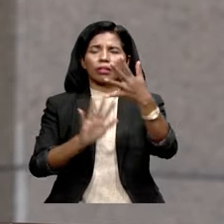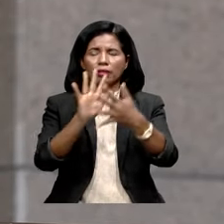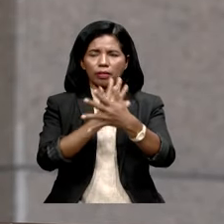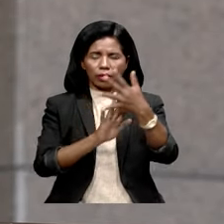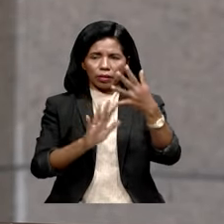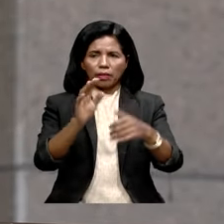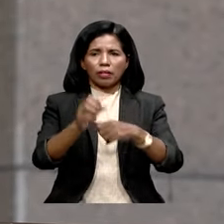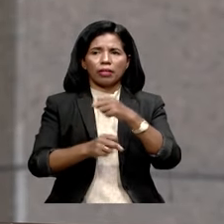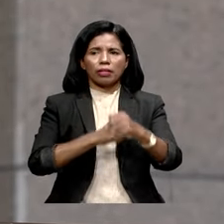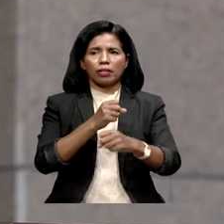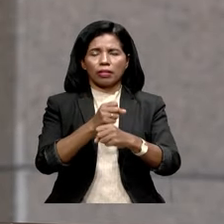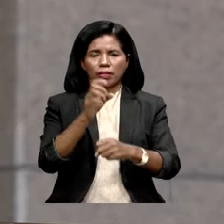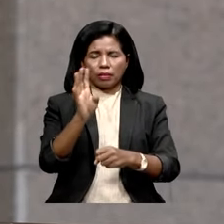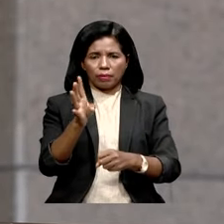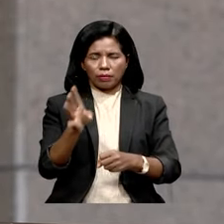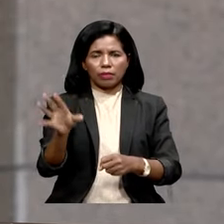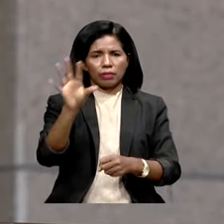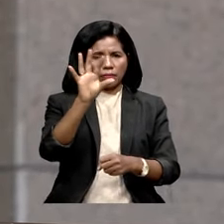tina hatnulo recensia,